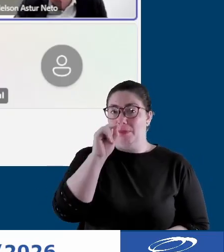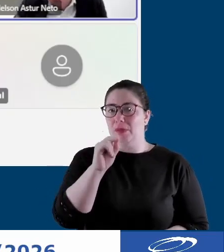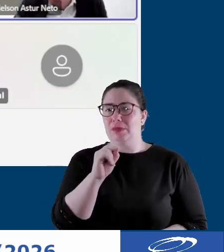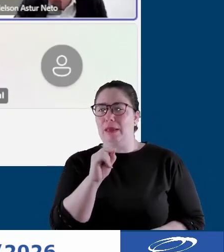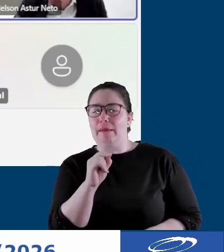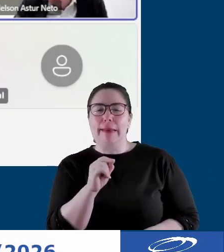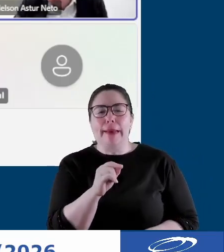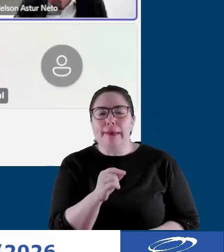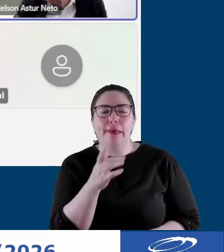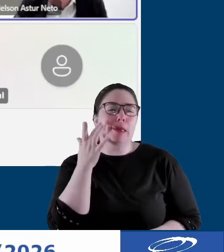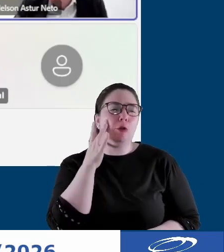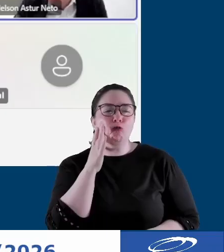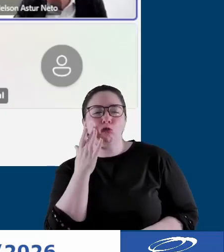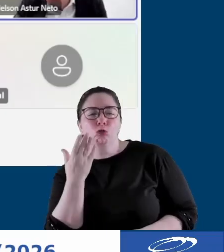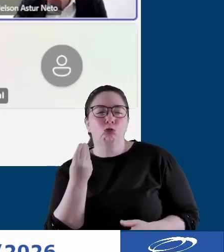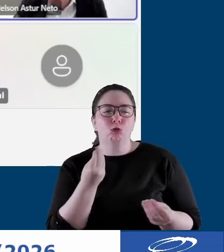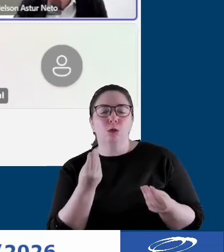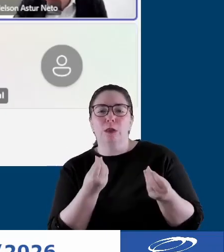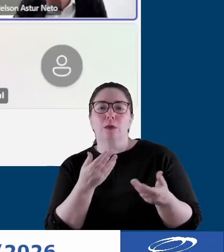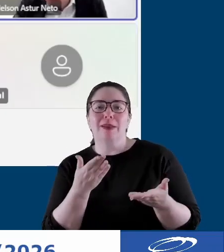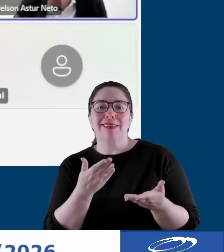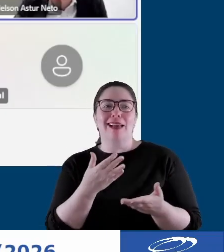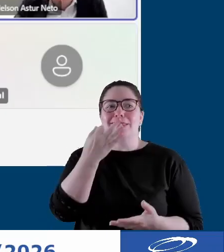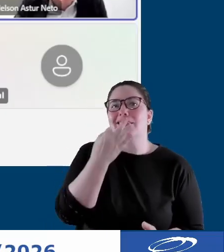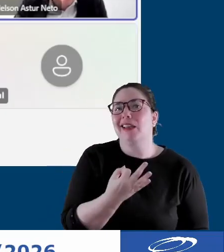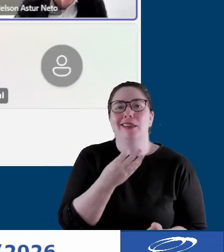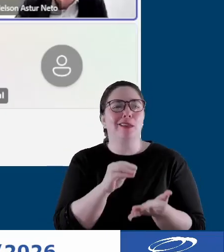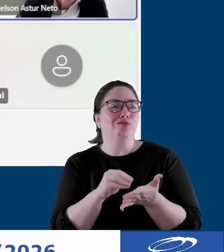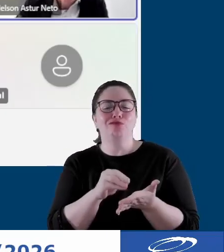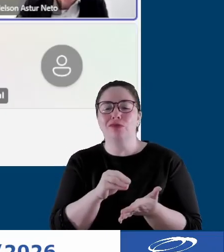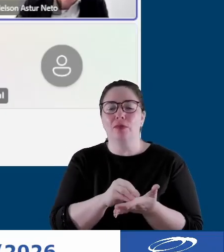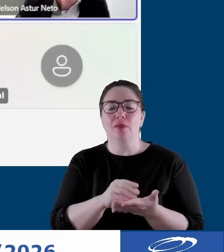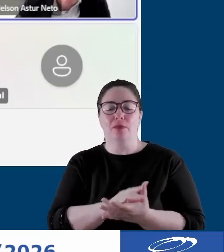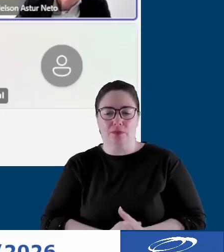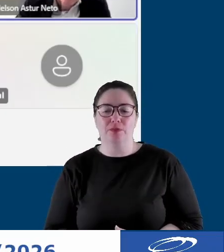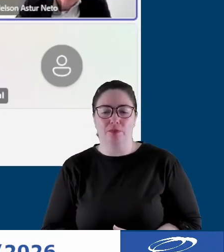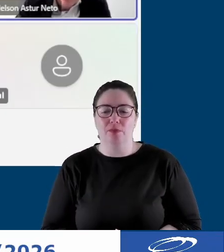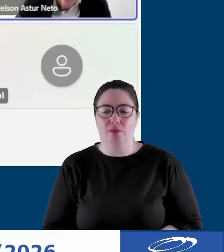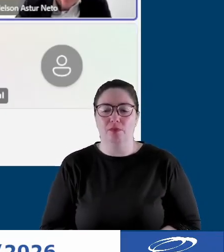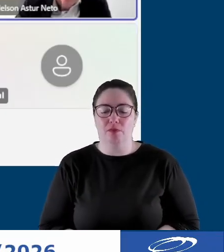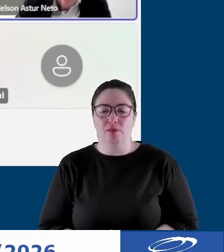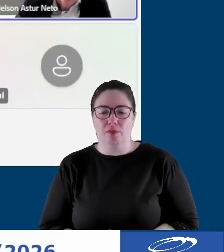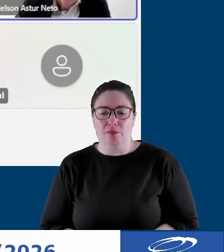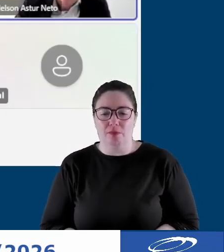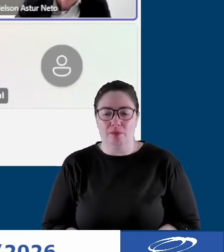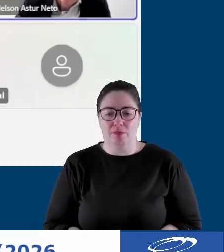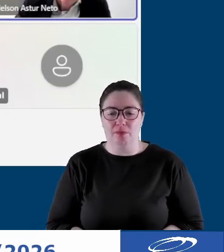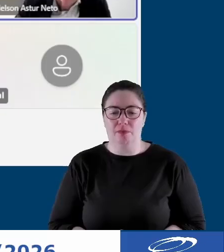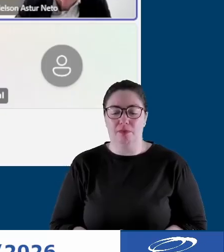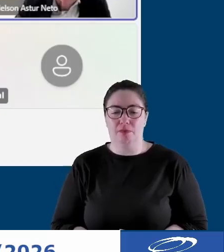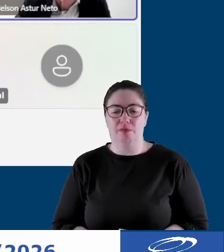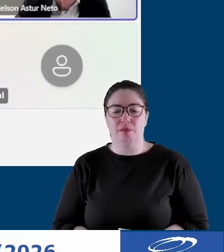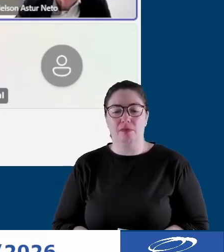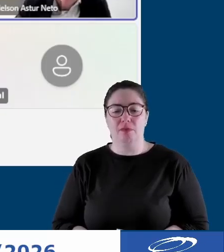não sabe da onde vem, se é algo suprafacial ou em planos profundos. Né? Lembrando que planos profundos você